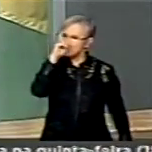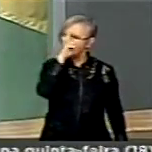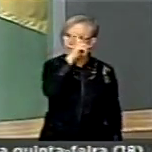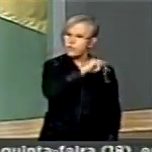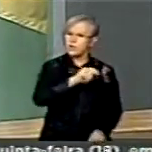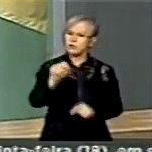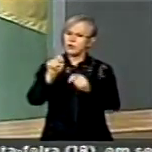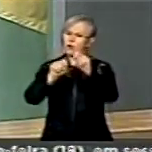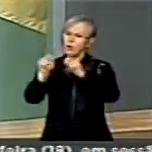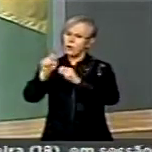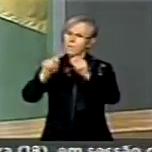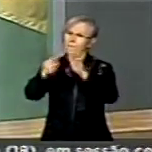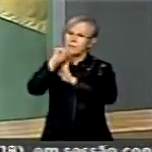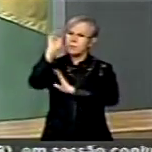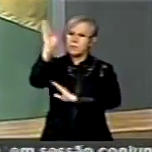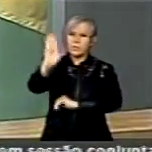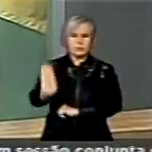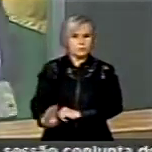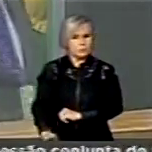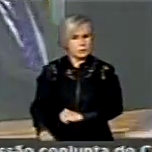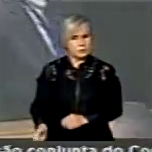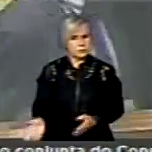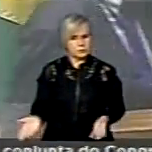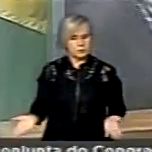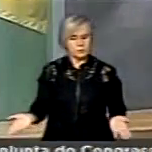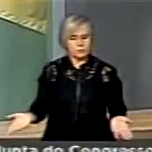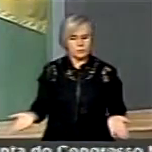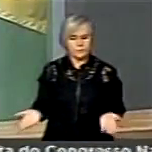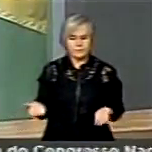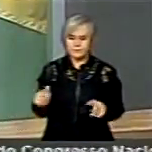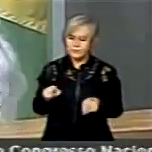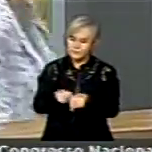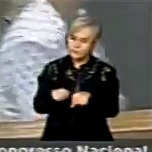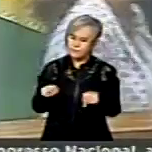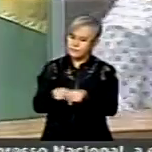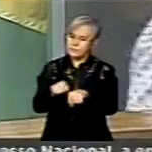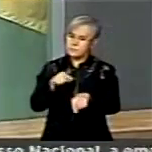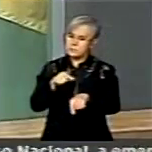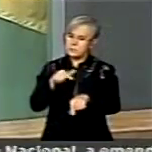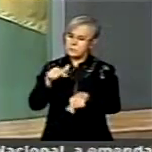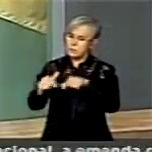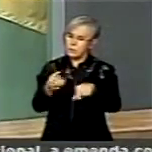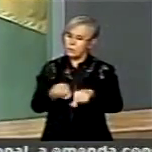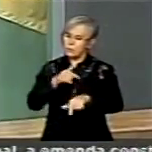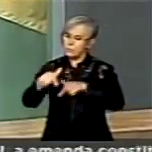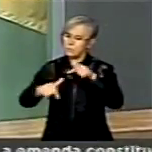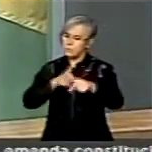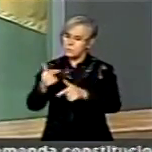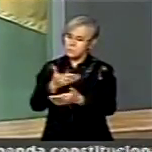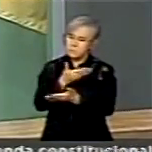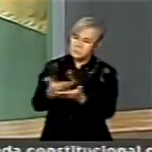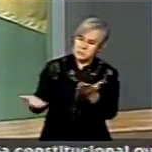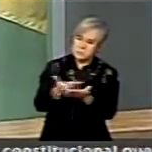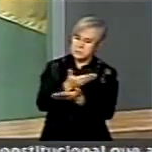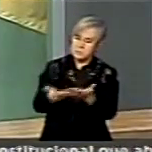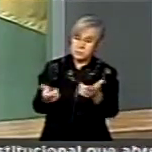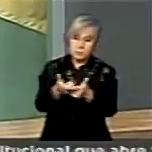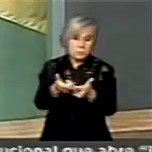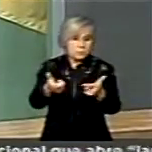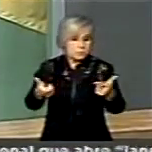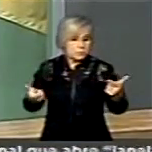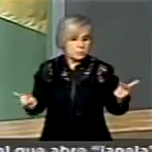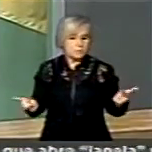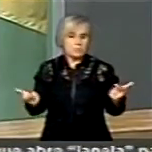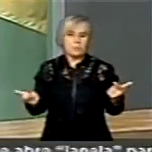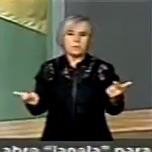nossa economia, em que o desemprego, a inflação, a carestia retoma a